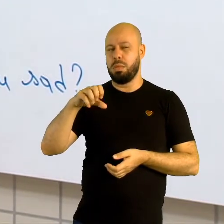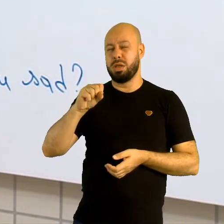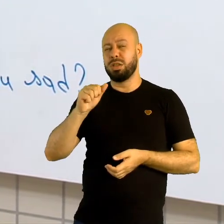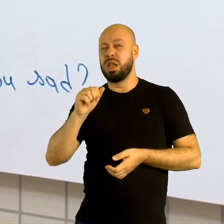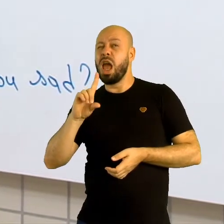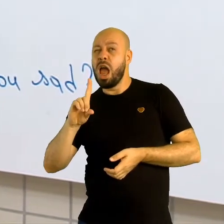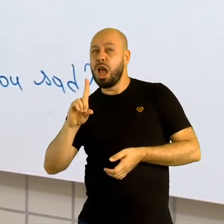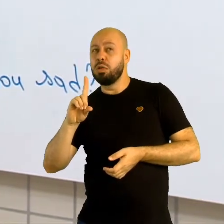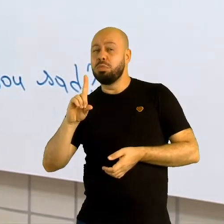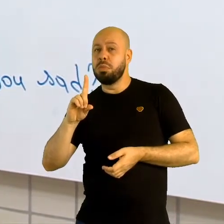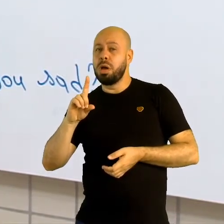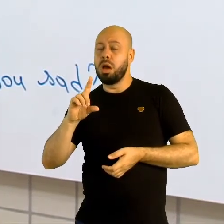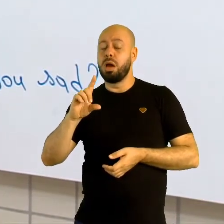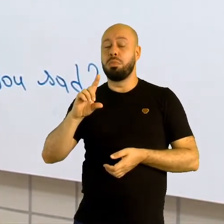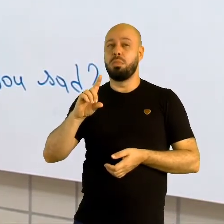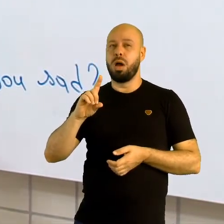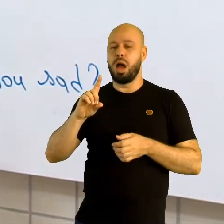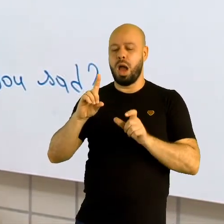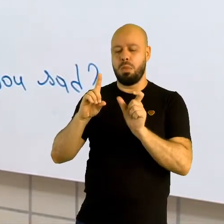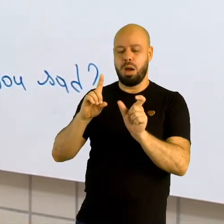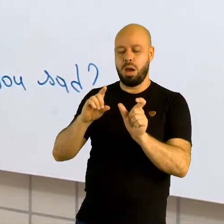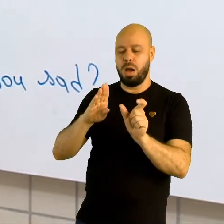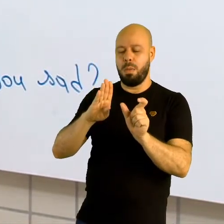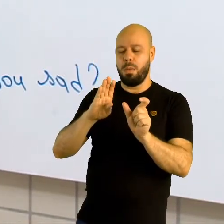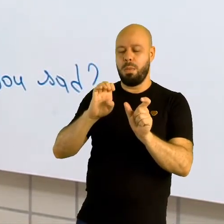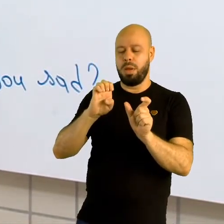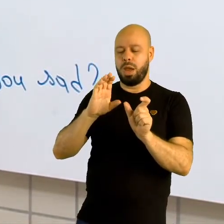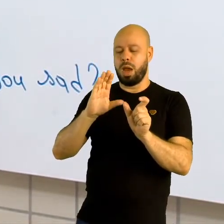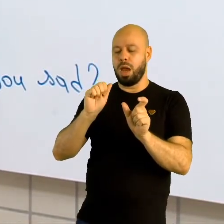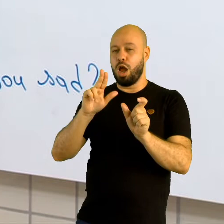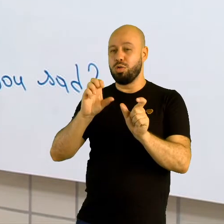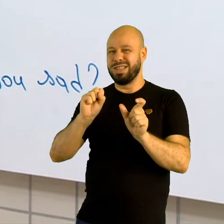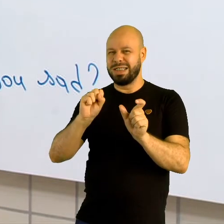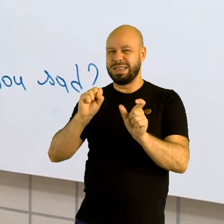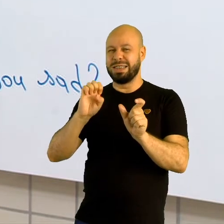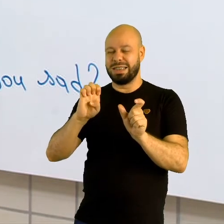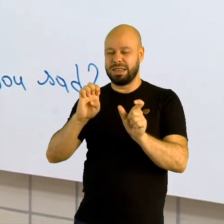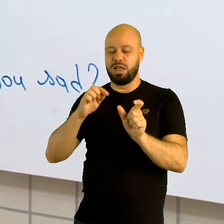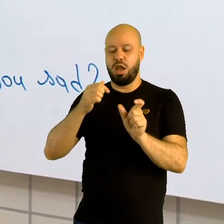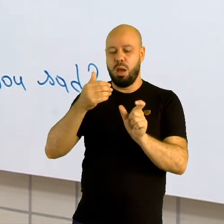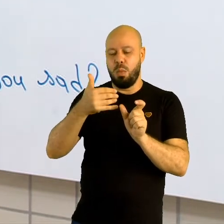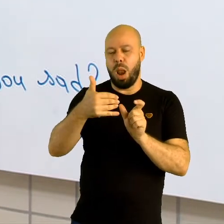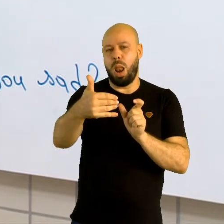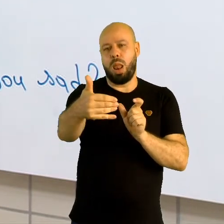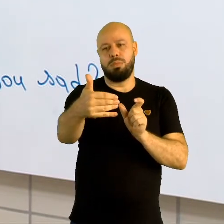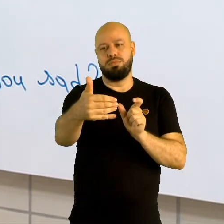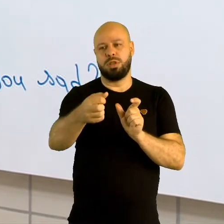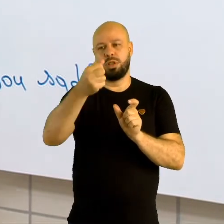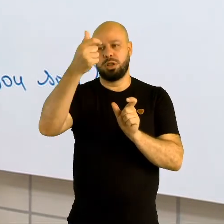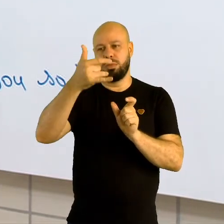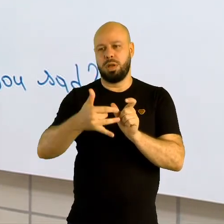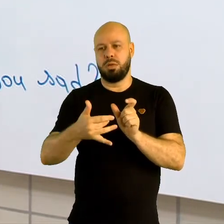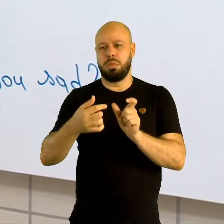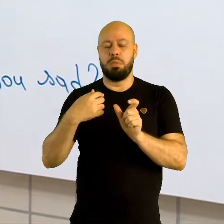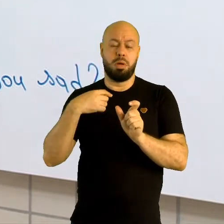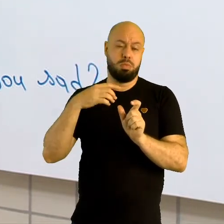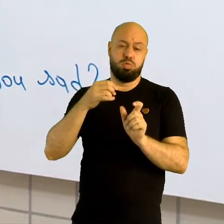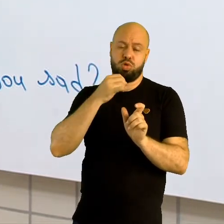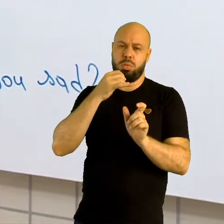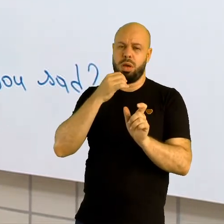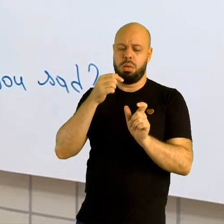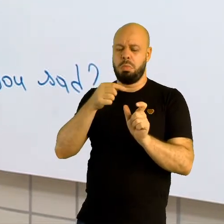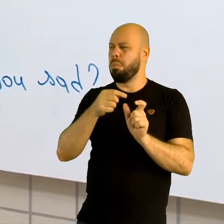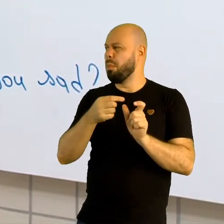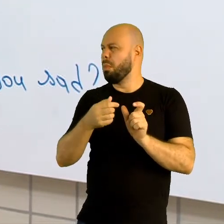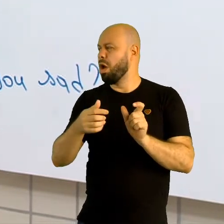I'm sad because, I don't know. I'm sad because the class is